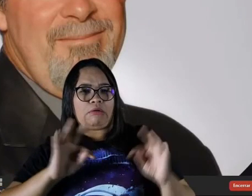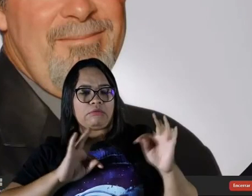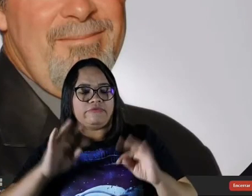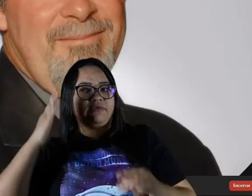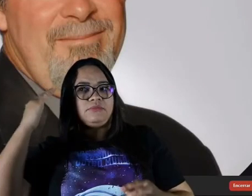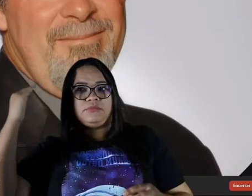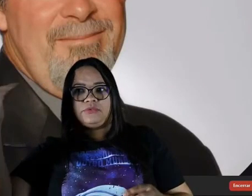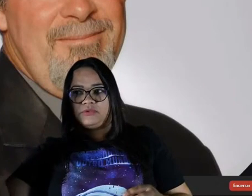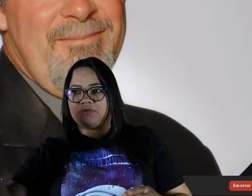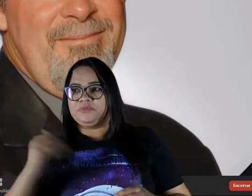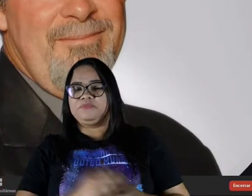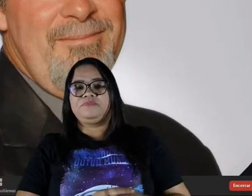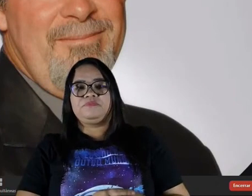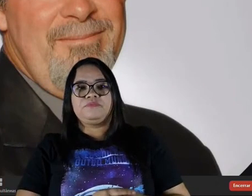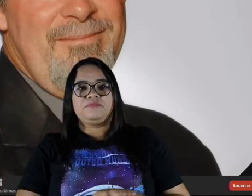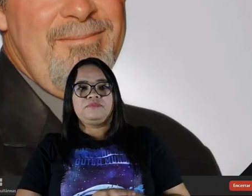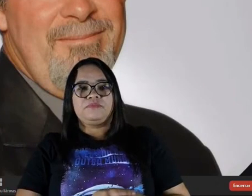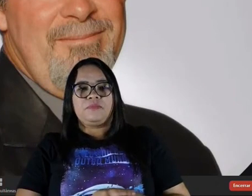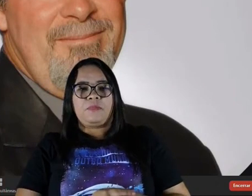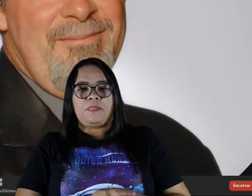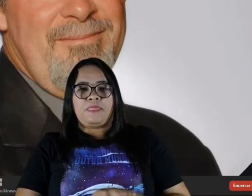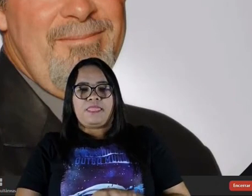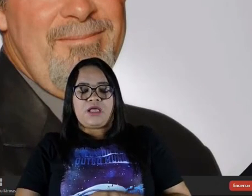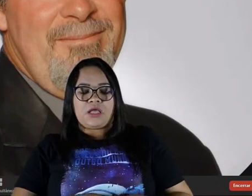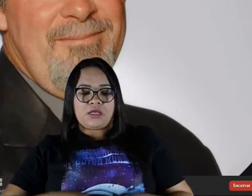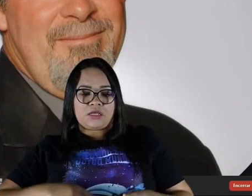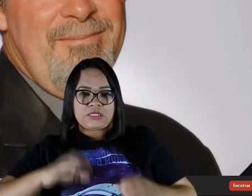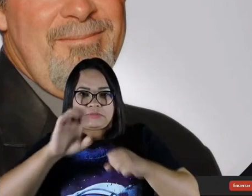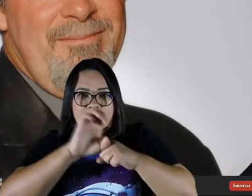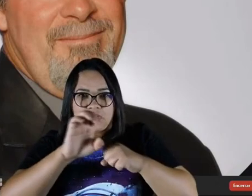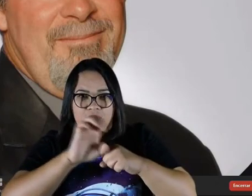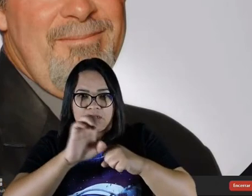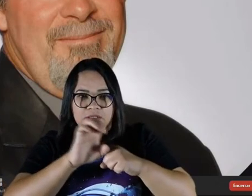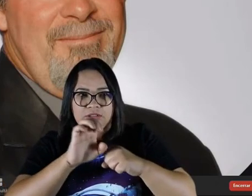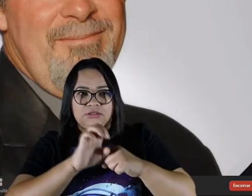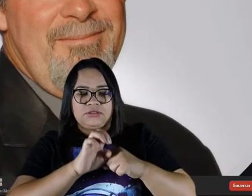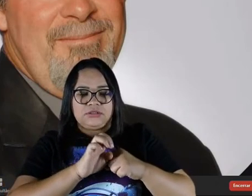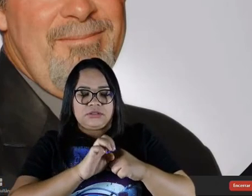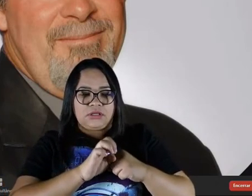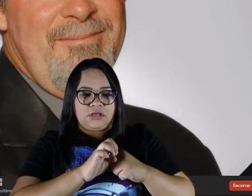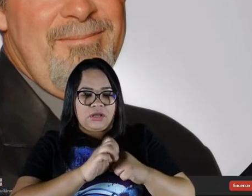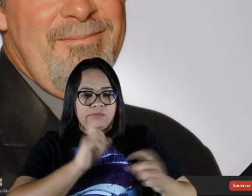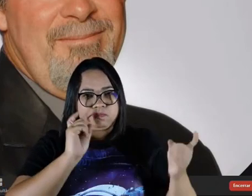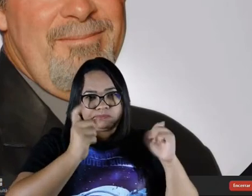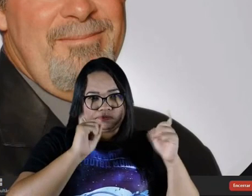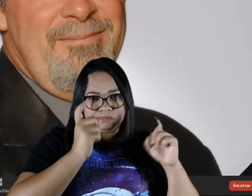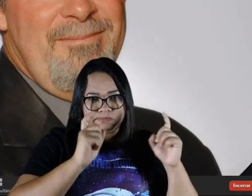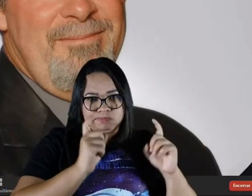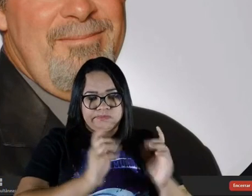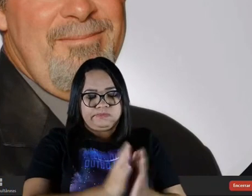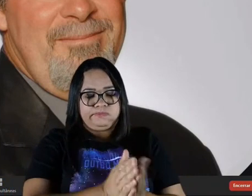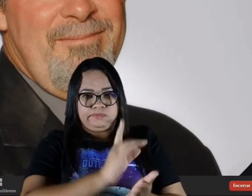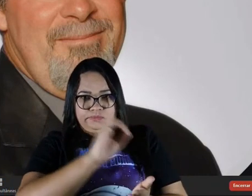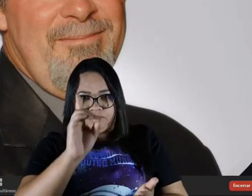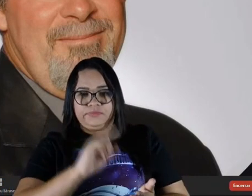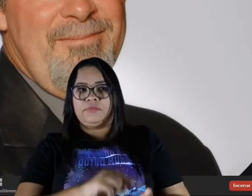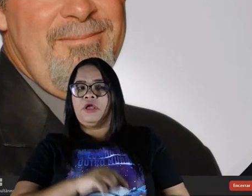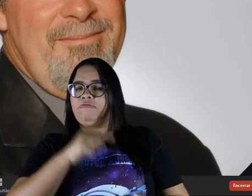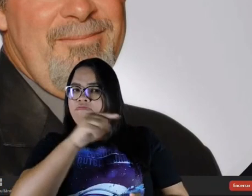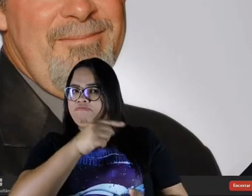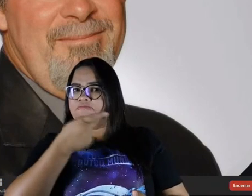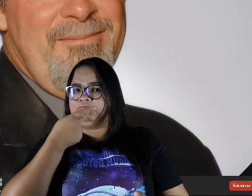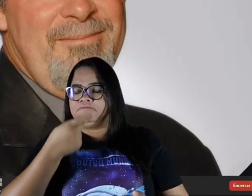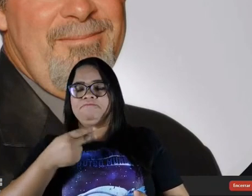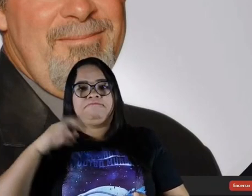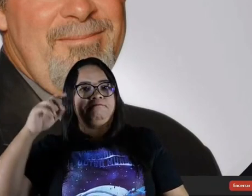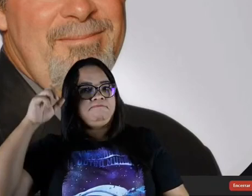muito famoso também, especialista em crítica textual do Novo Testamento em língua grega, que é o Dr. Daniel Wallace. Ele também falou uma coisa